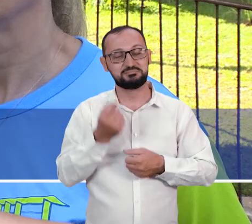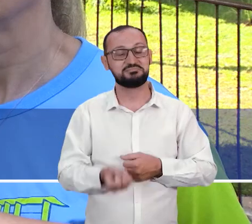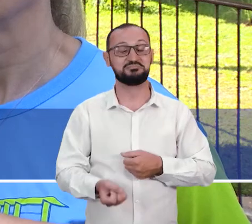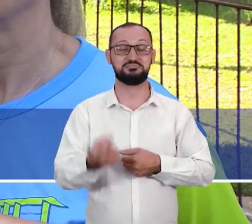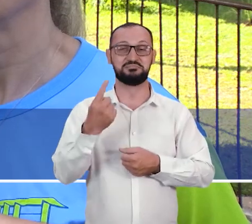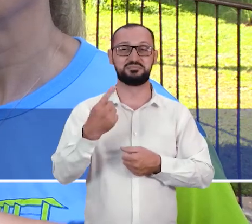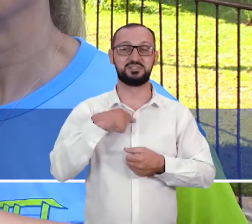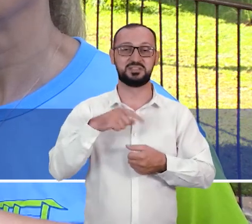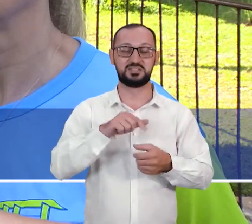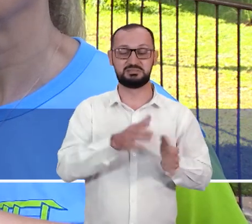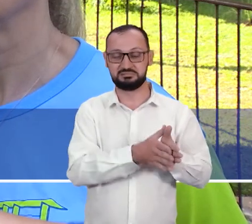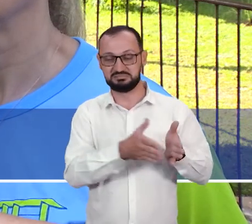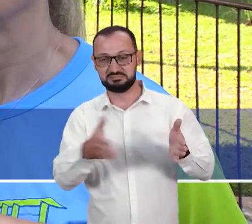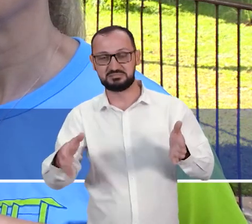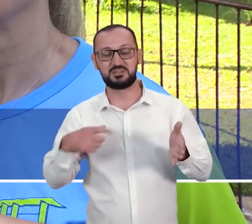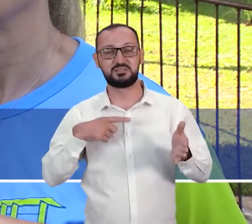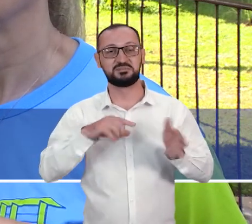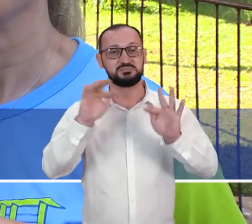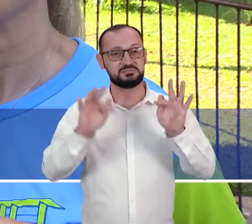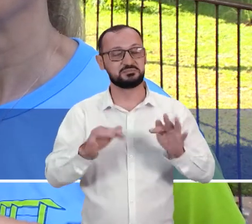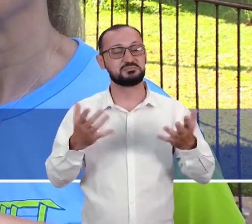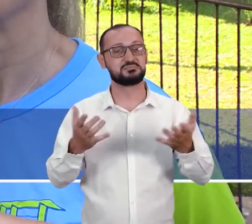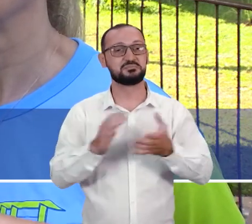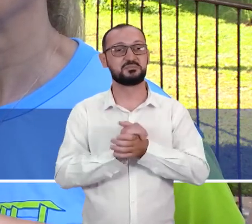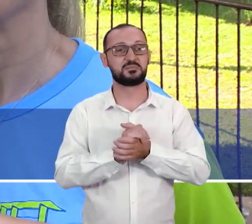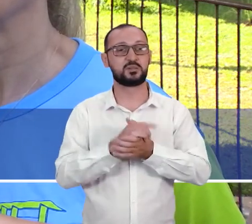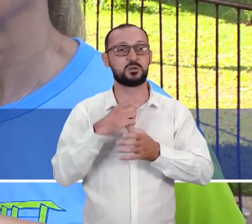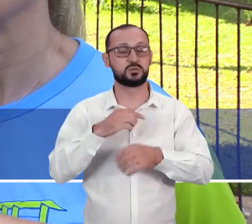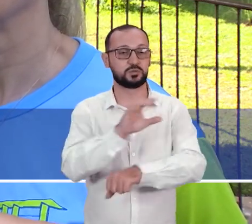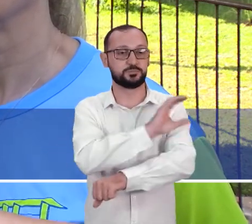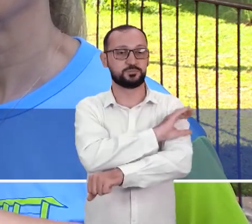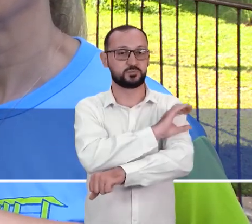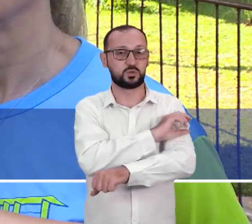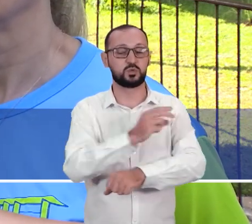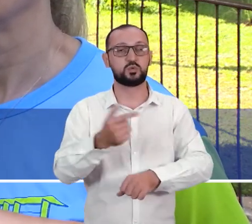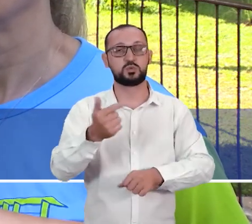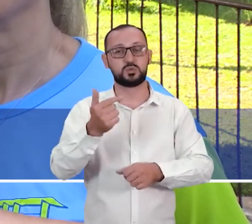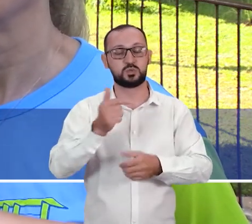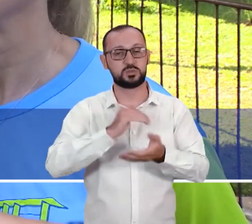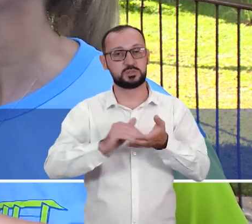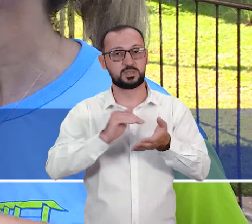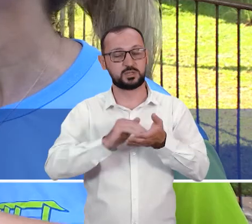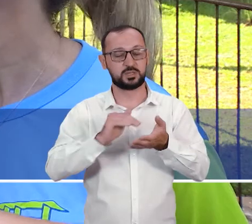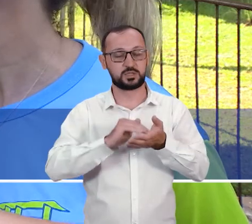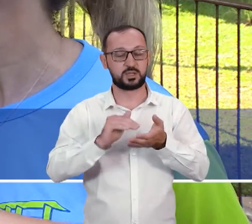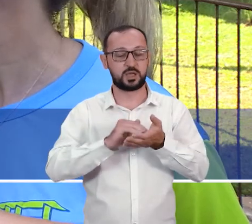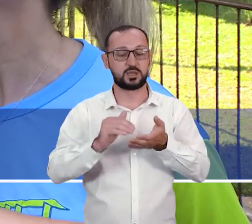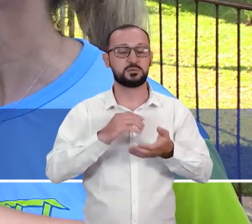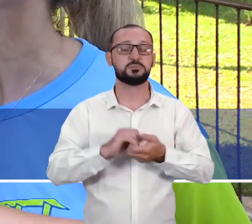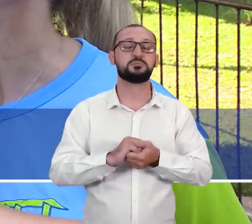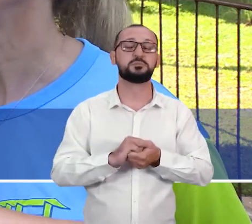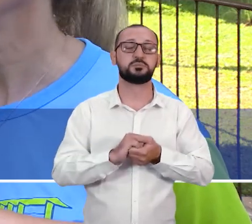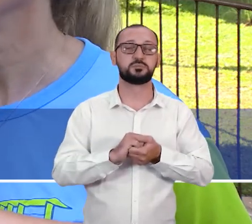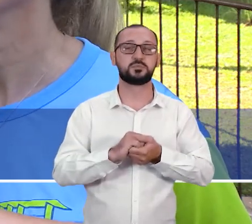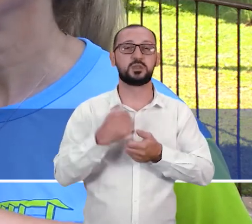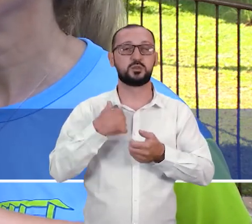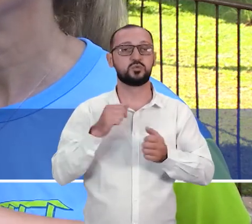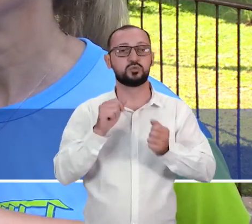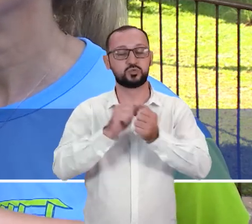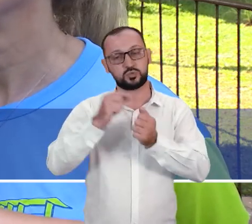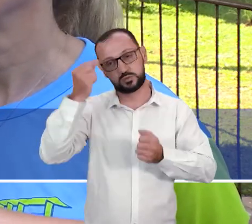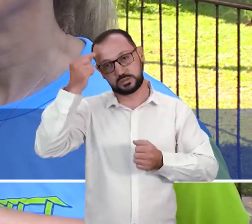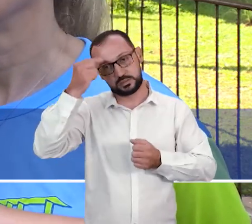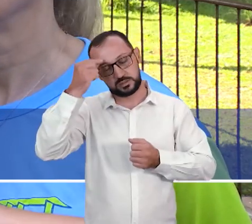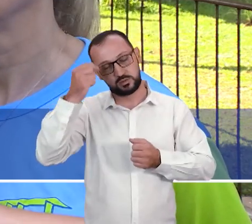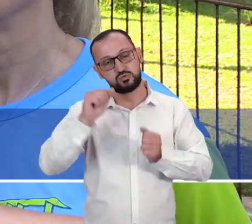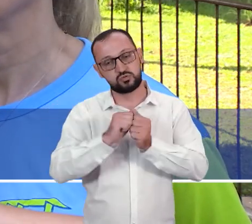muito impressionado com tudo que aconteceu durante esse período. Está sob coordenação do nosso segundo secretário, Herculano Borges. Eu e o